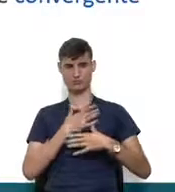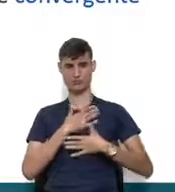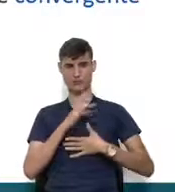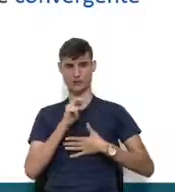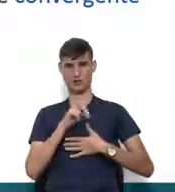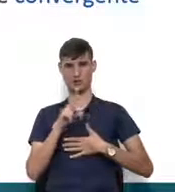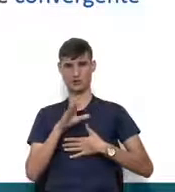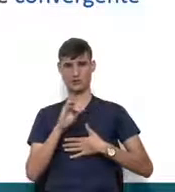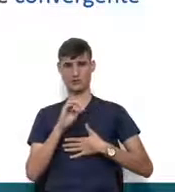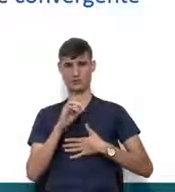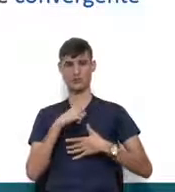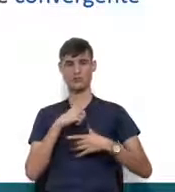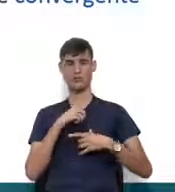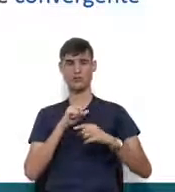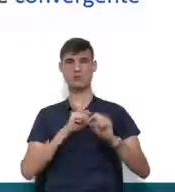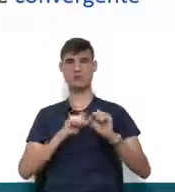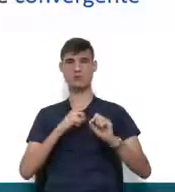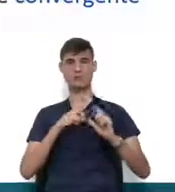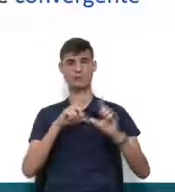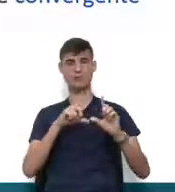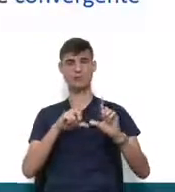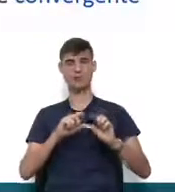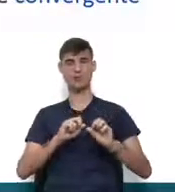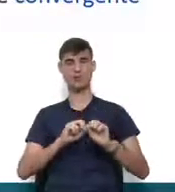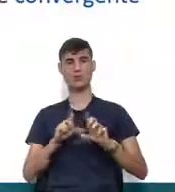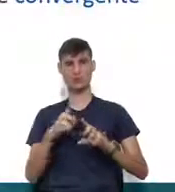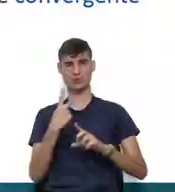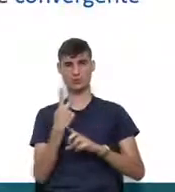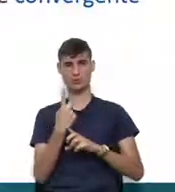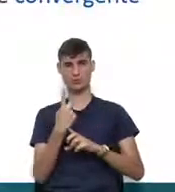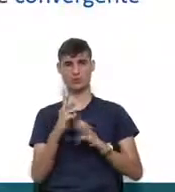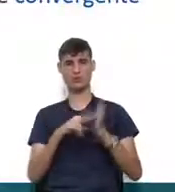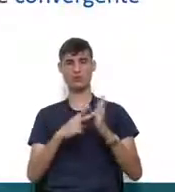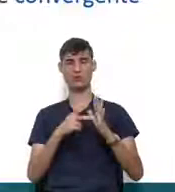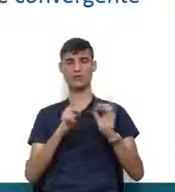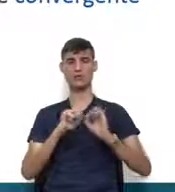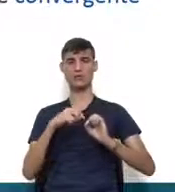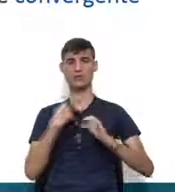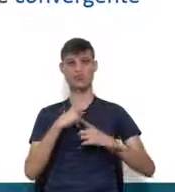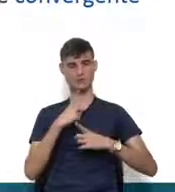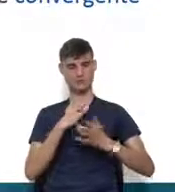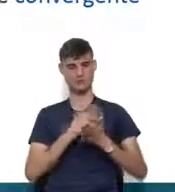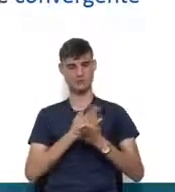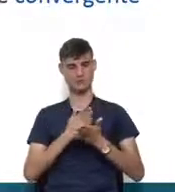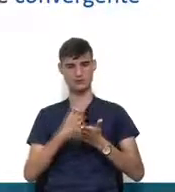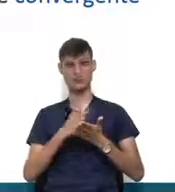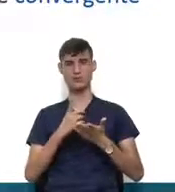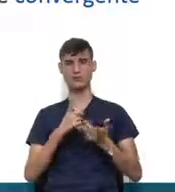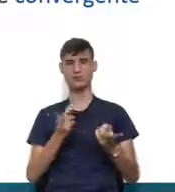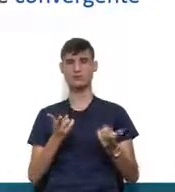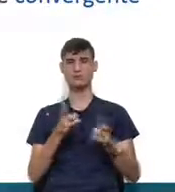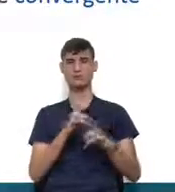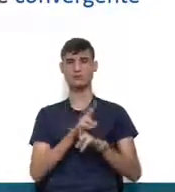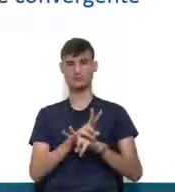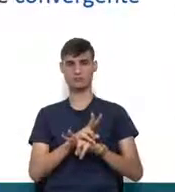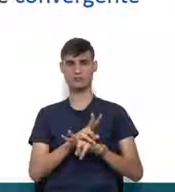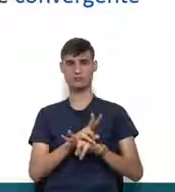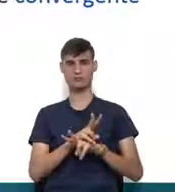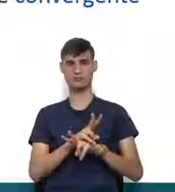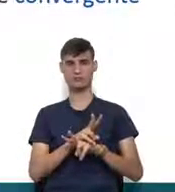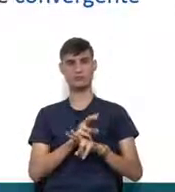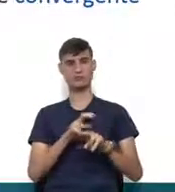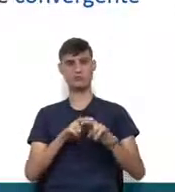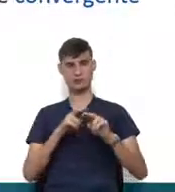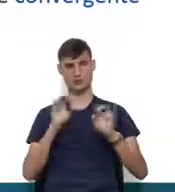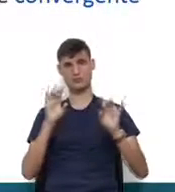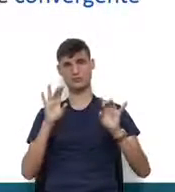razão for menor que 1, quer dizer que nós temos uma série que converge. Já neste